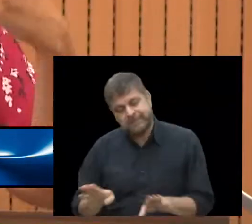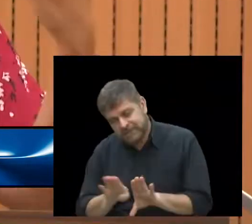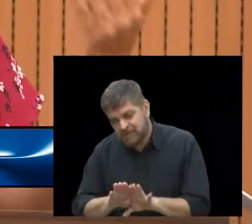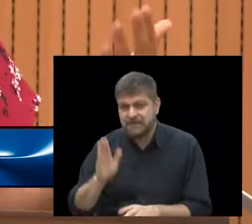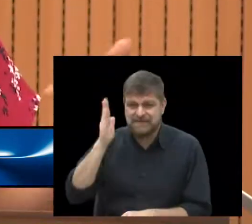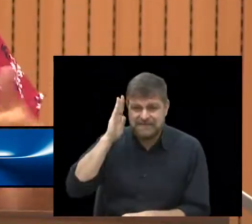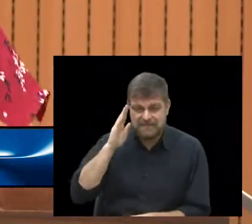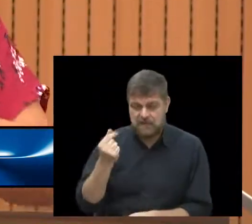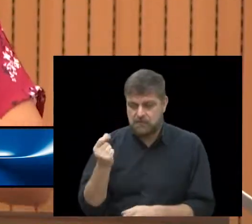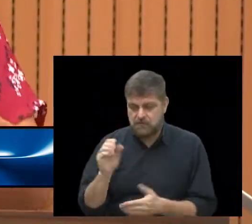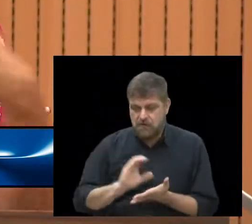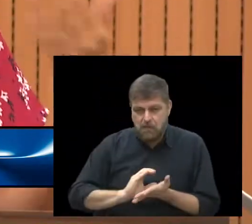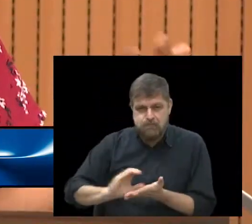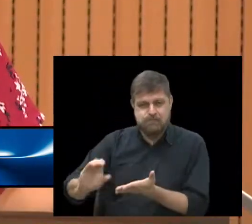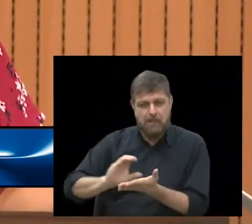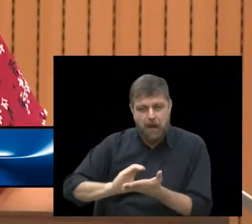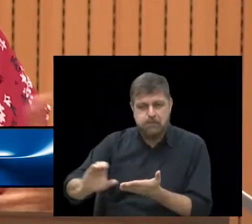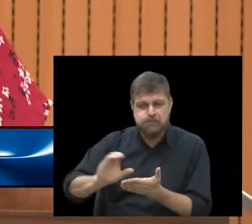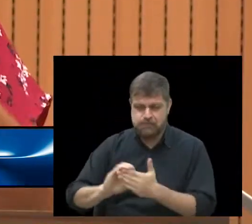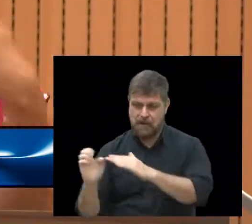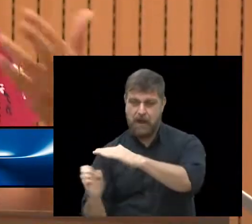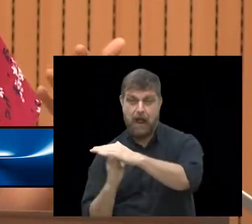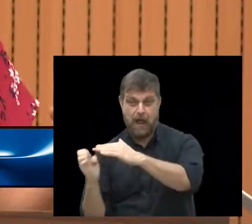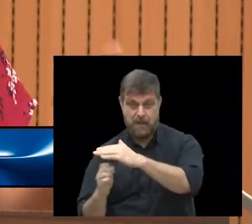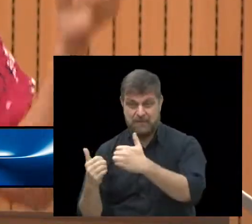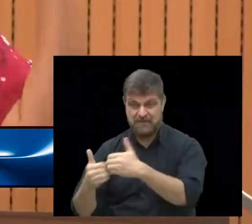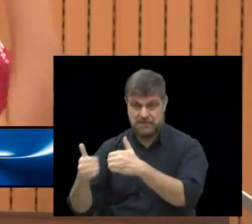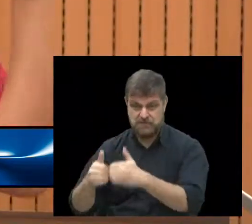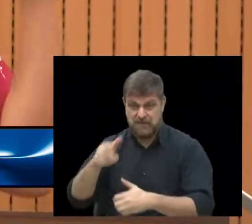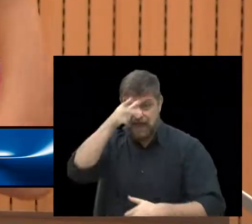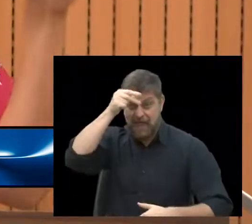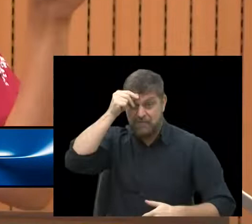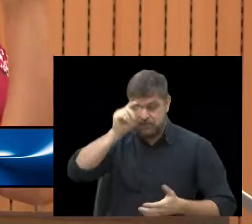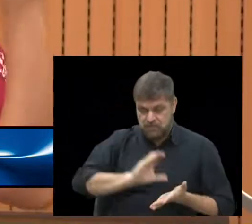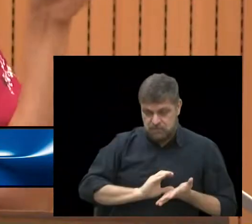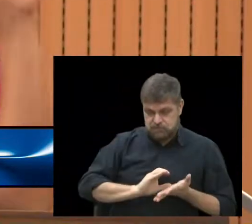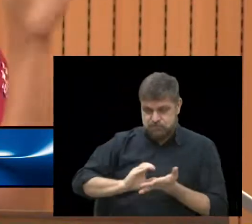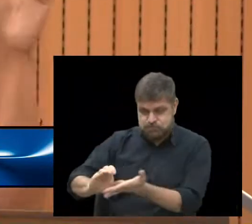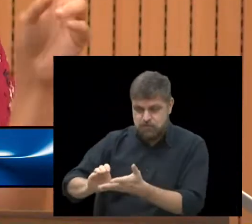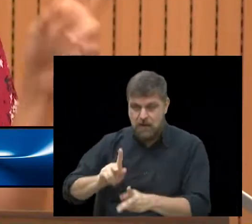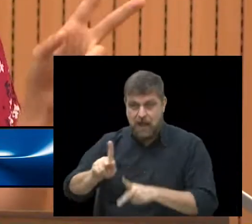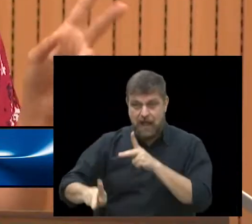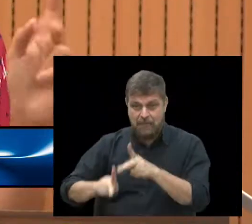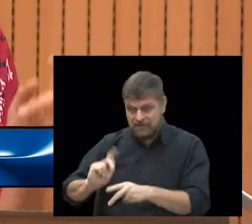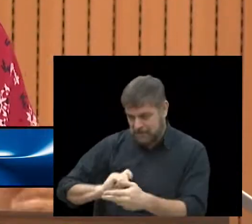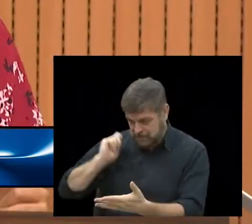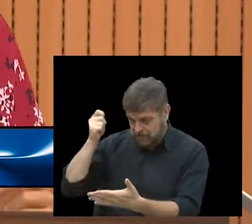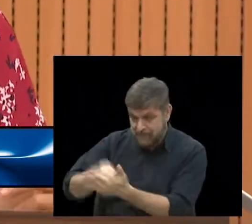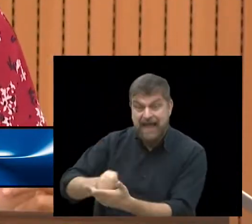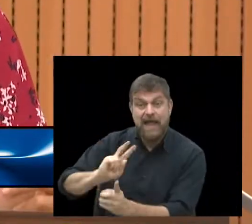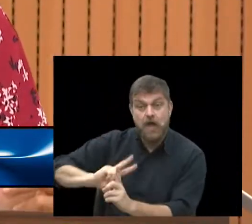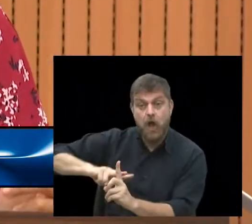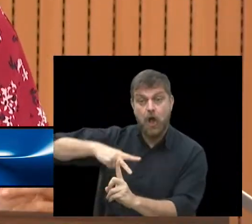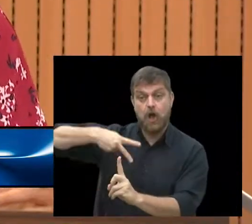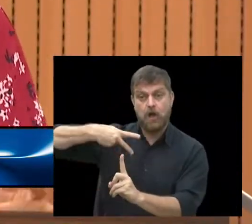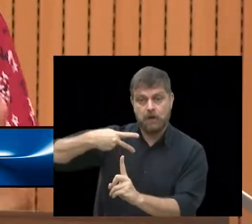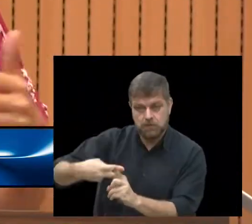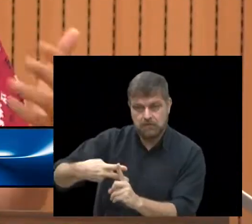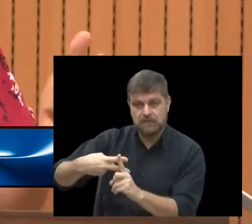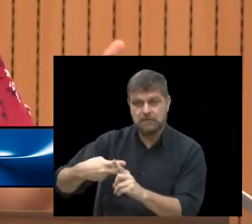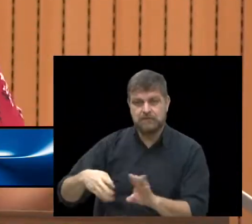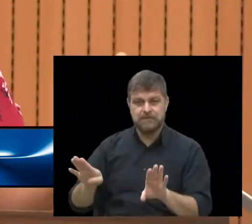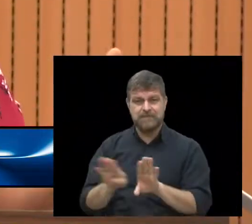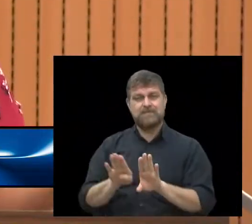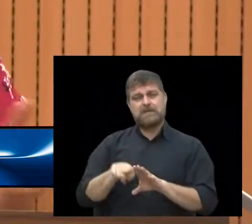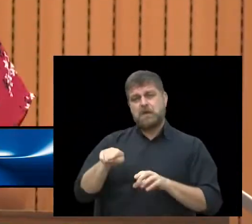o subsídio milionário que é transferido, ou seja, a população de Campinas paga 2 vezes pelo transporte público, e